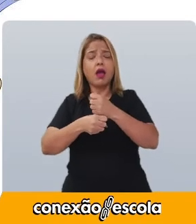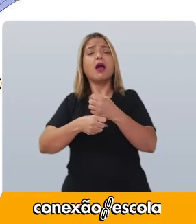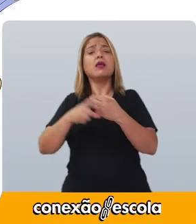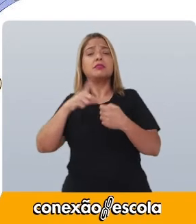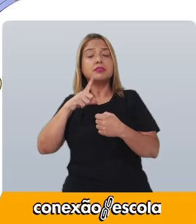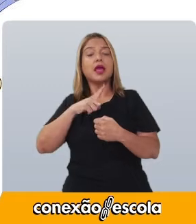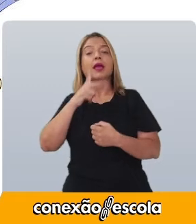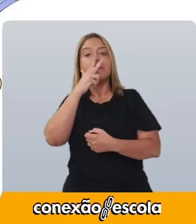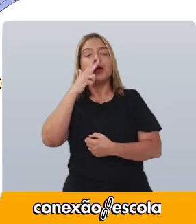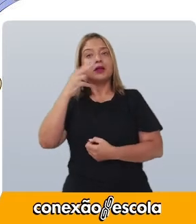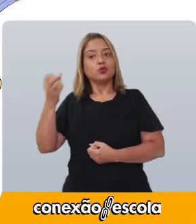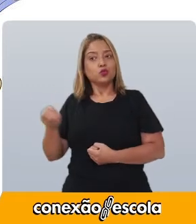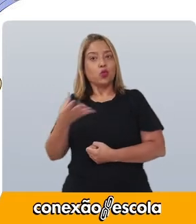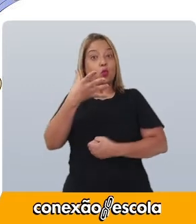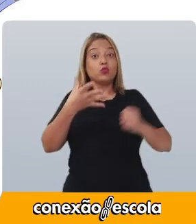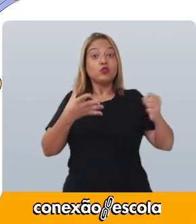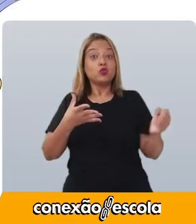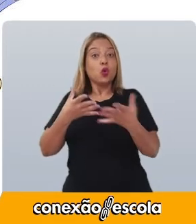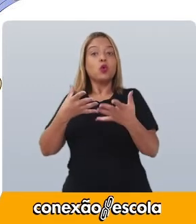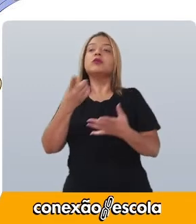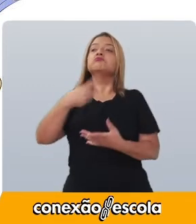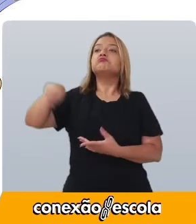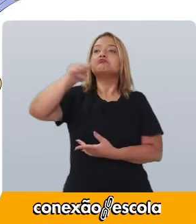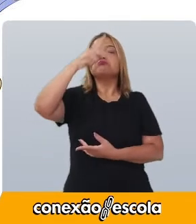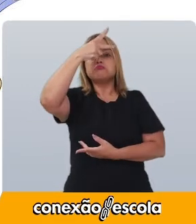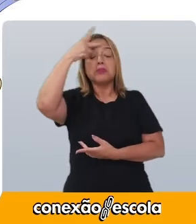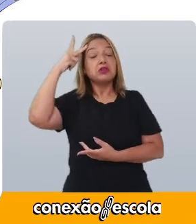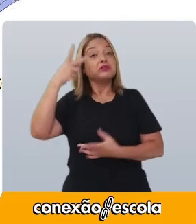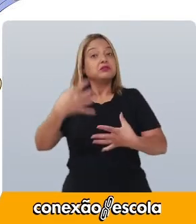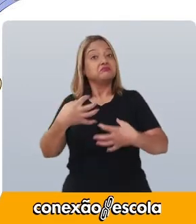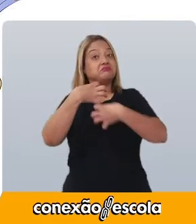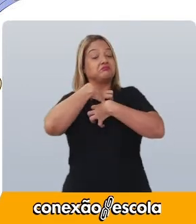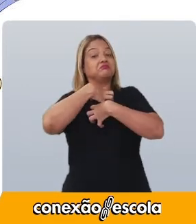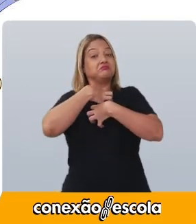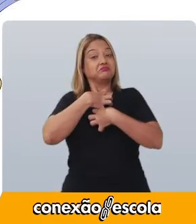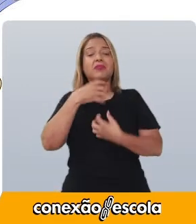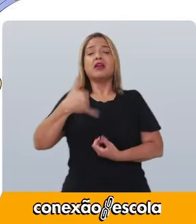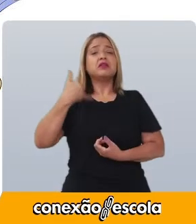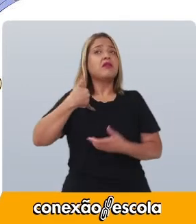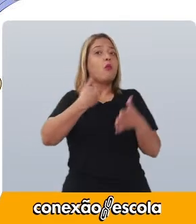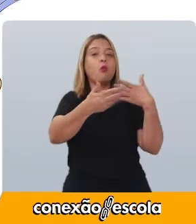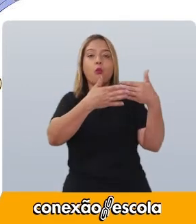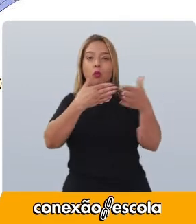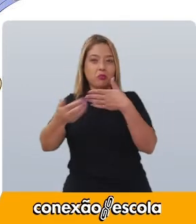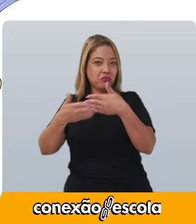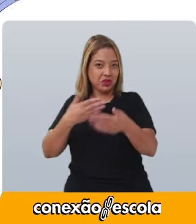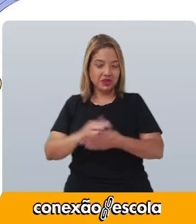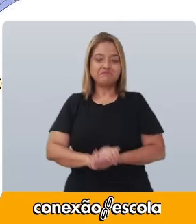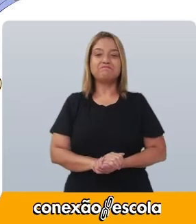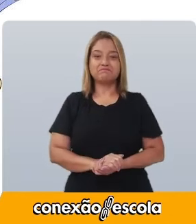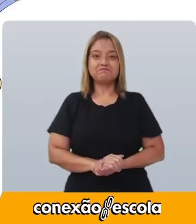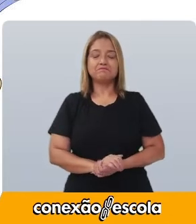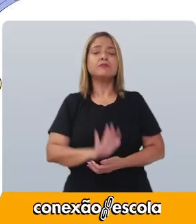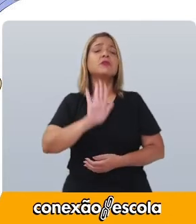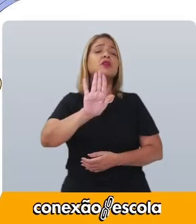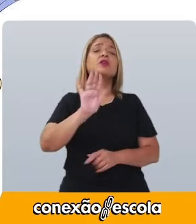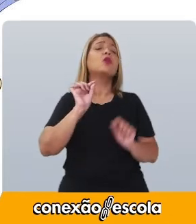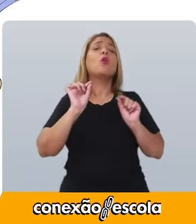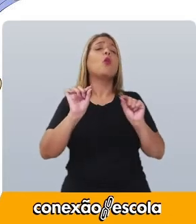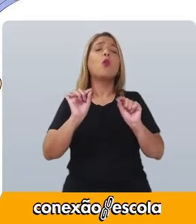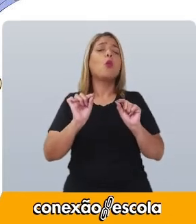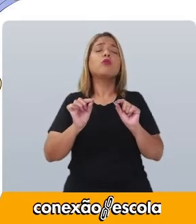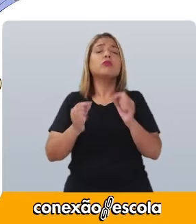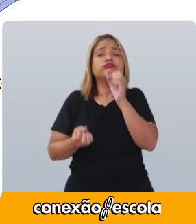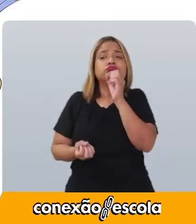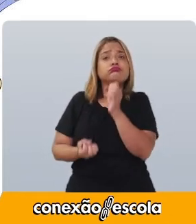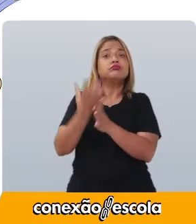a encantar leitores ou ouvintes de todas as idades. Quando e onde teriam